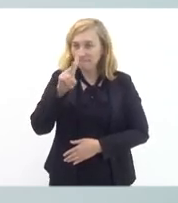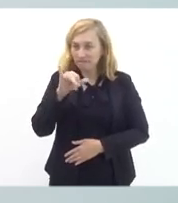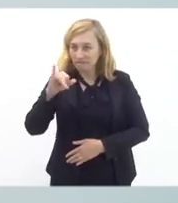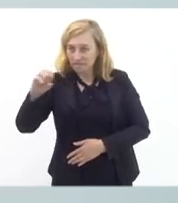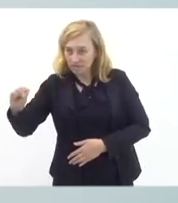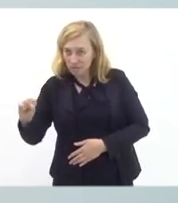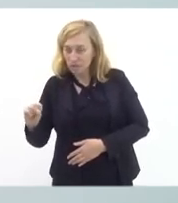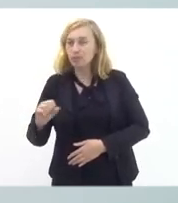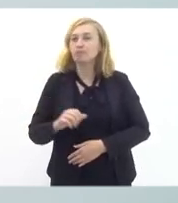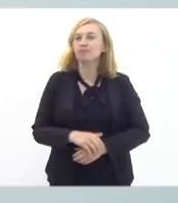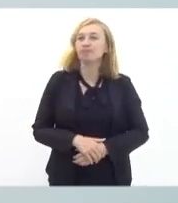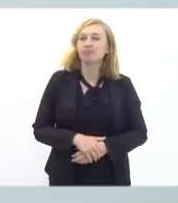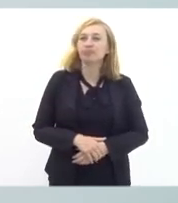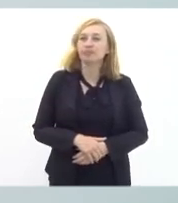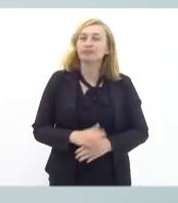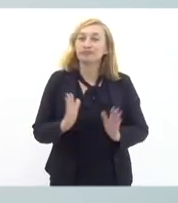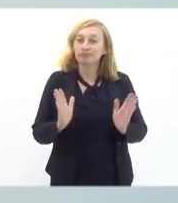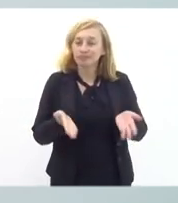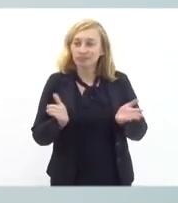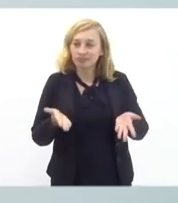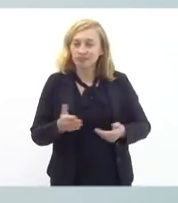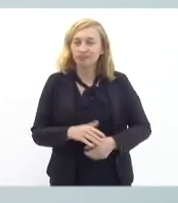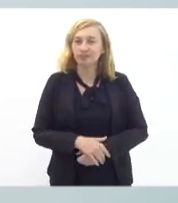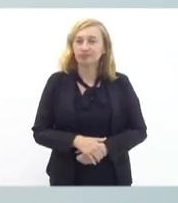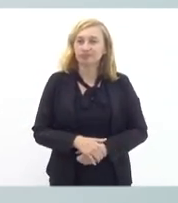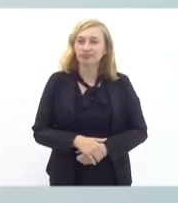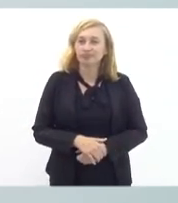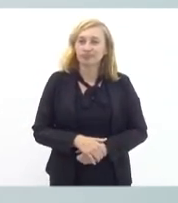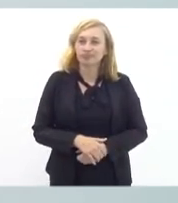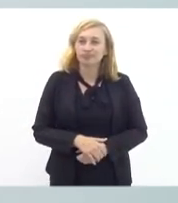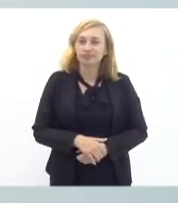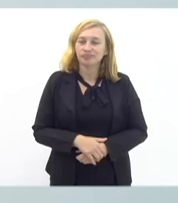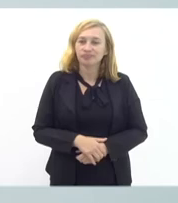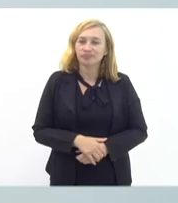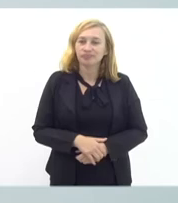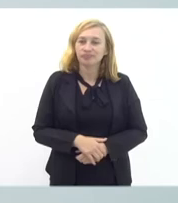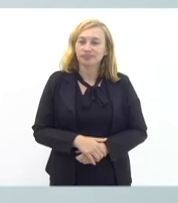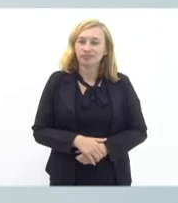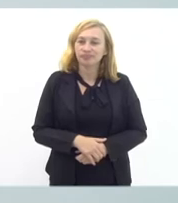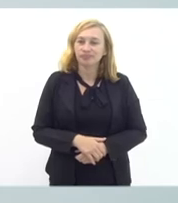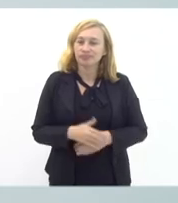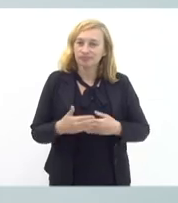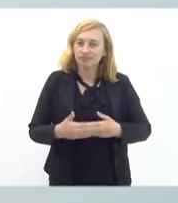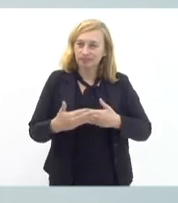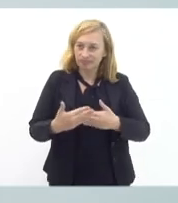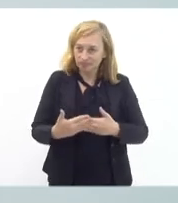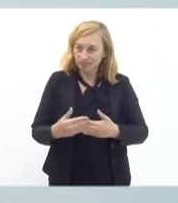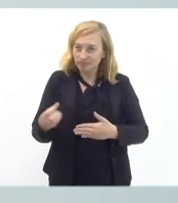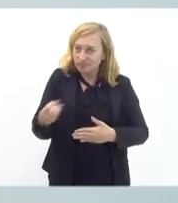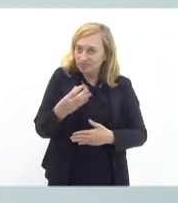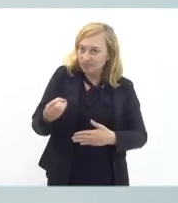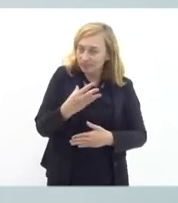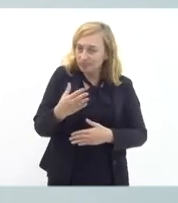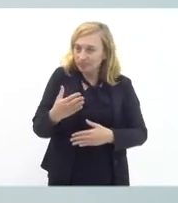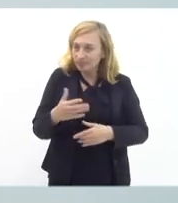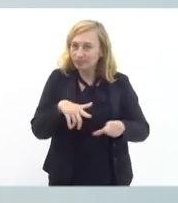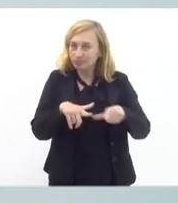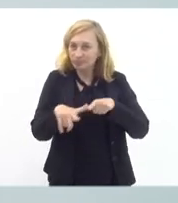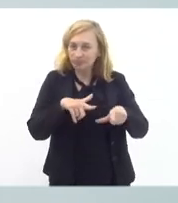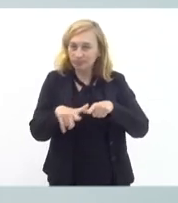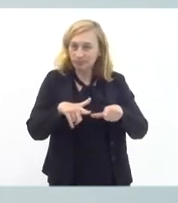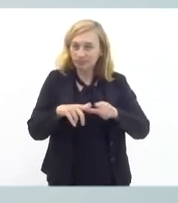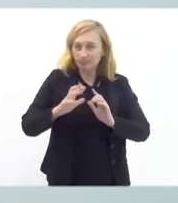Cordeiro, no qual agora estou nos quadros do Avante, nessa nova jornada nossa